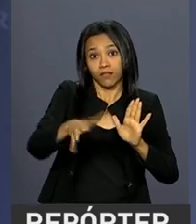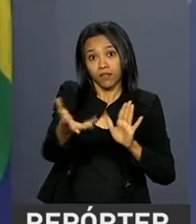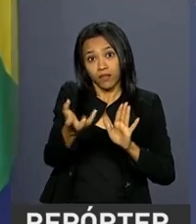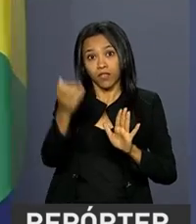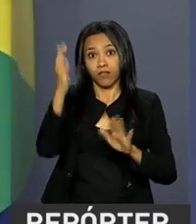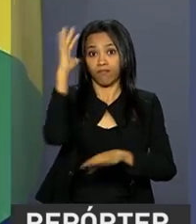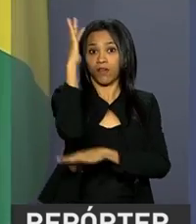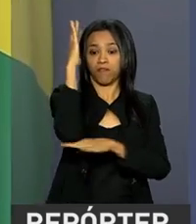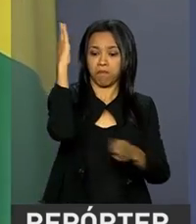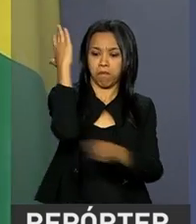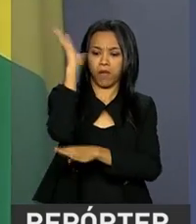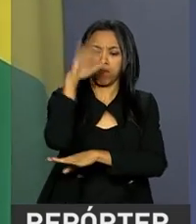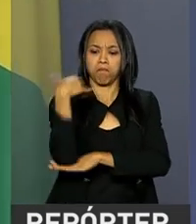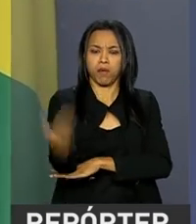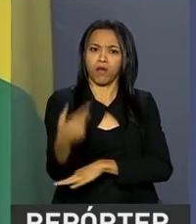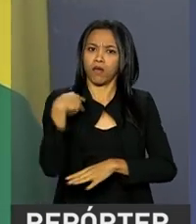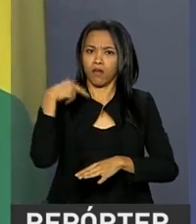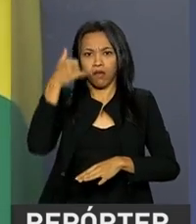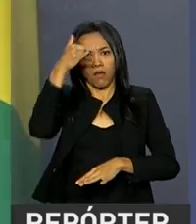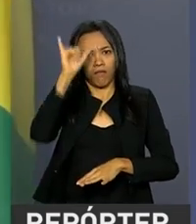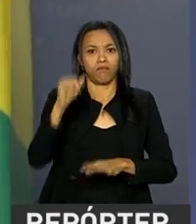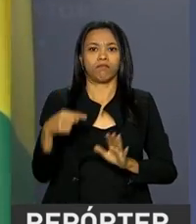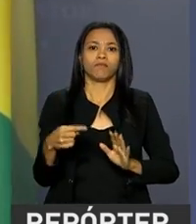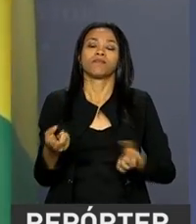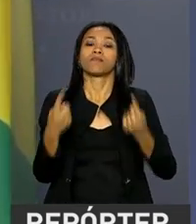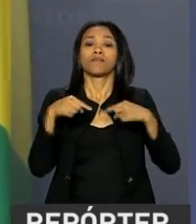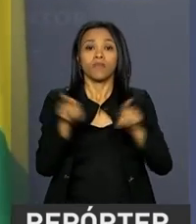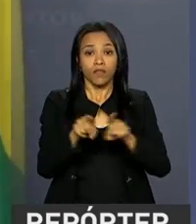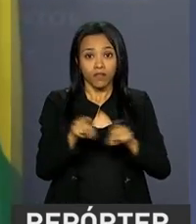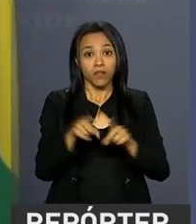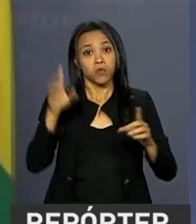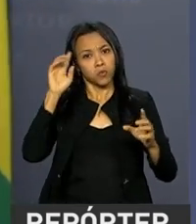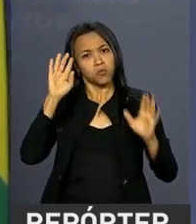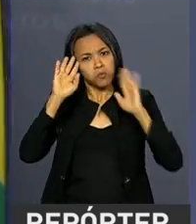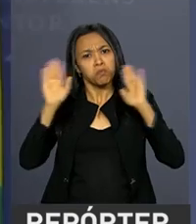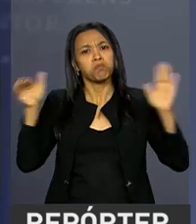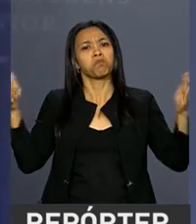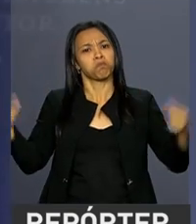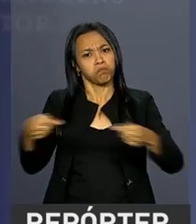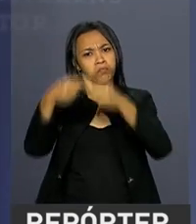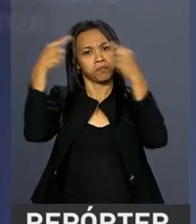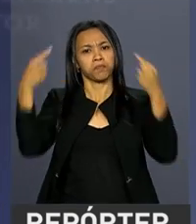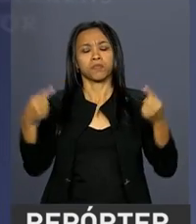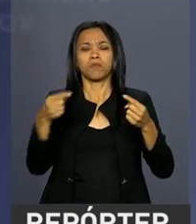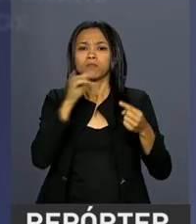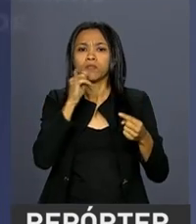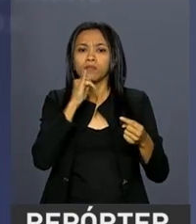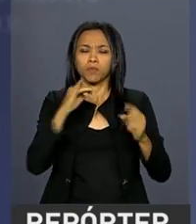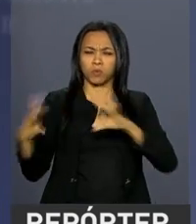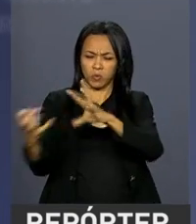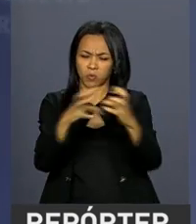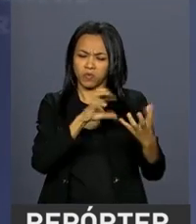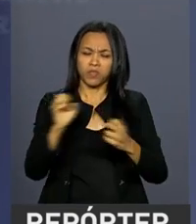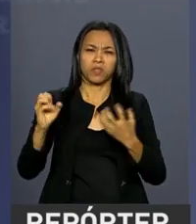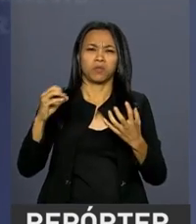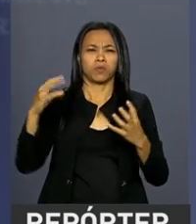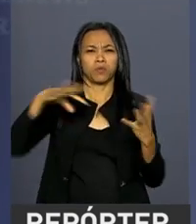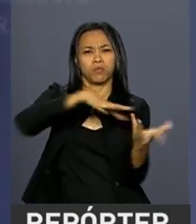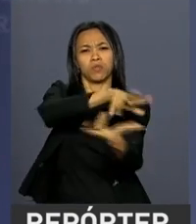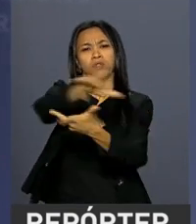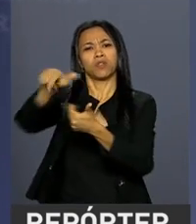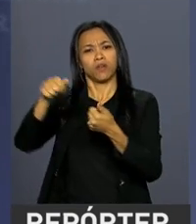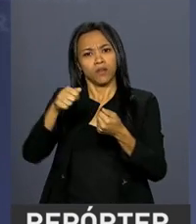desmatamento temer ressaltou convergências entre Brasil e Noruega que diante de conflitos internacionais buscam o